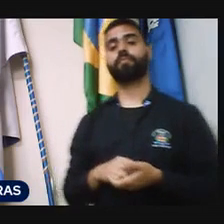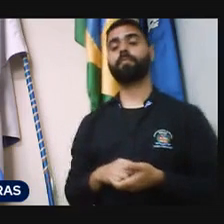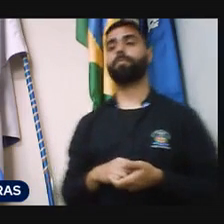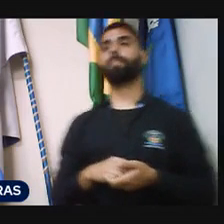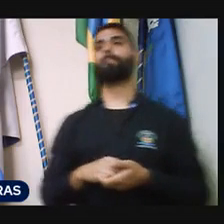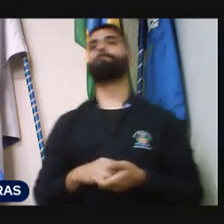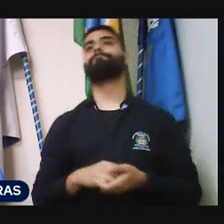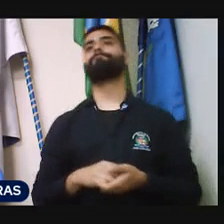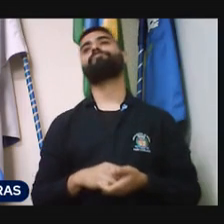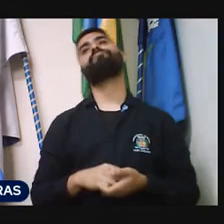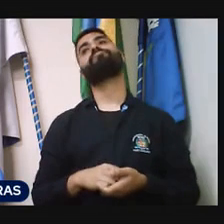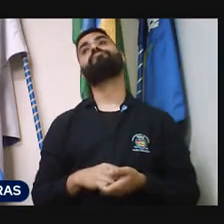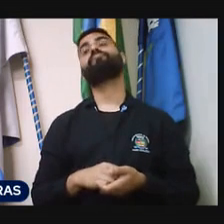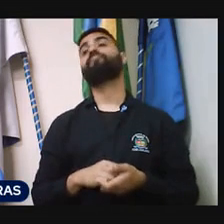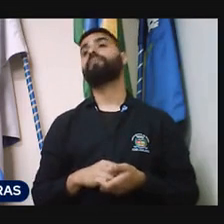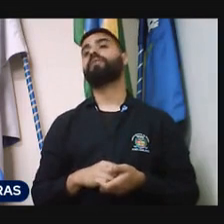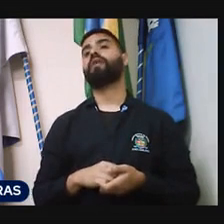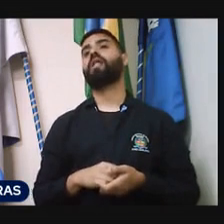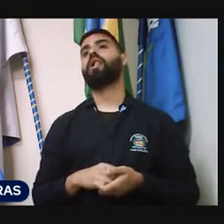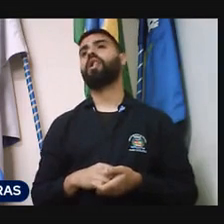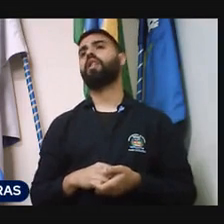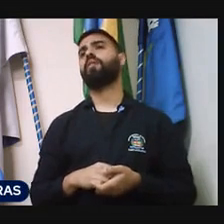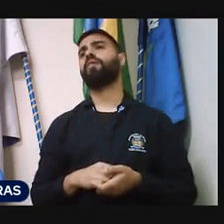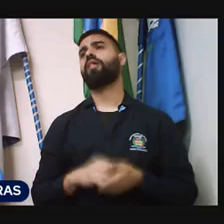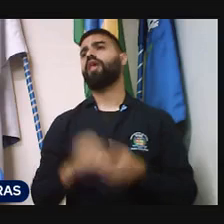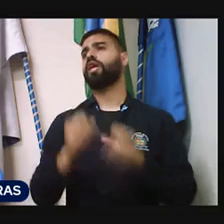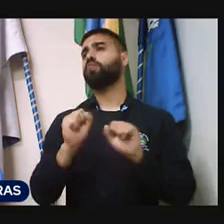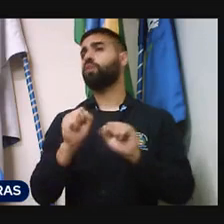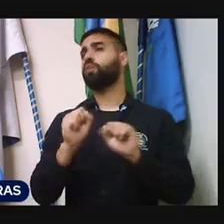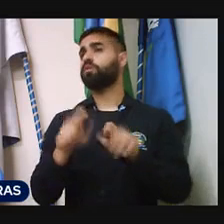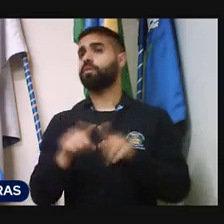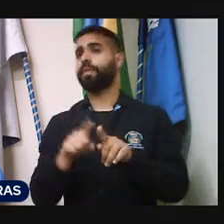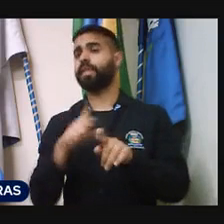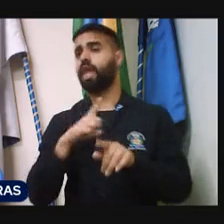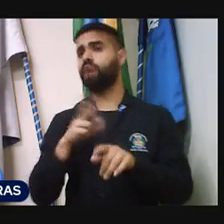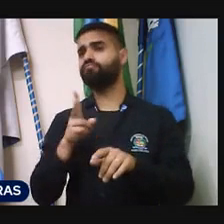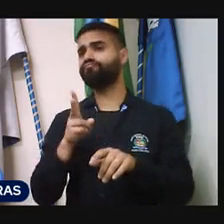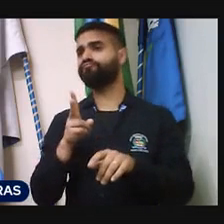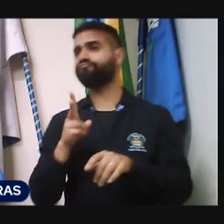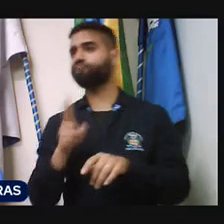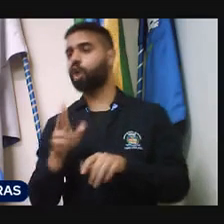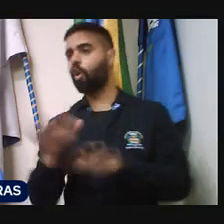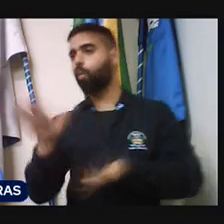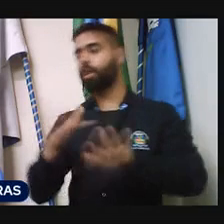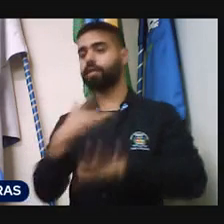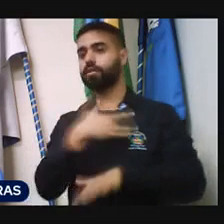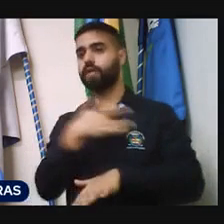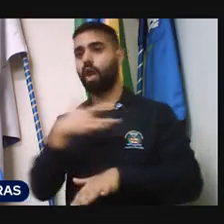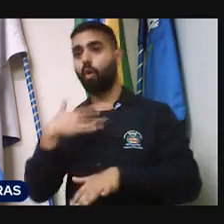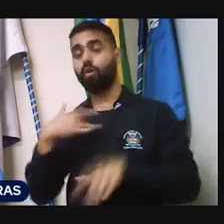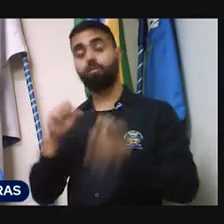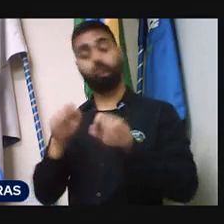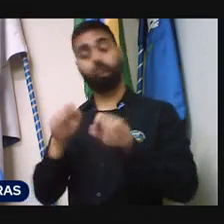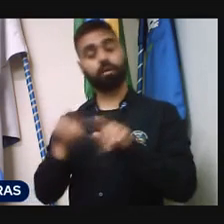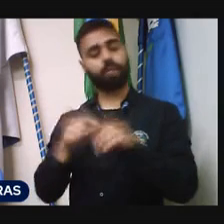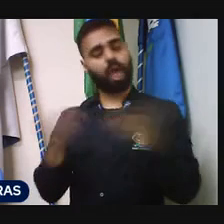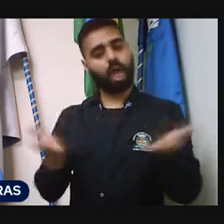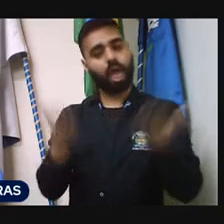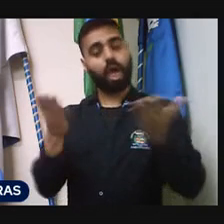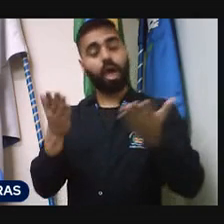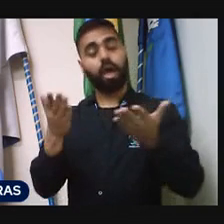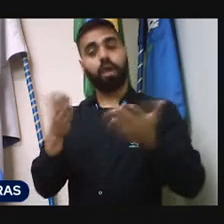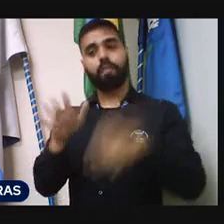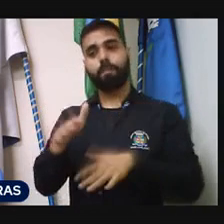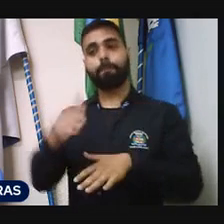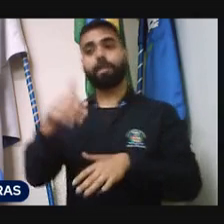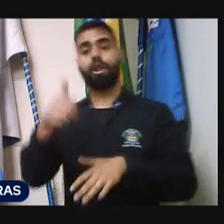eles possam está aí na ajuda de manutenção da saúde de prevenção de doenças que a gente possa estimular também autoestima